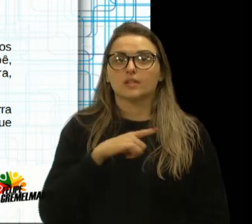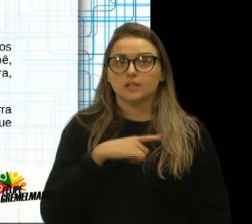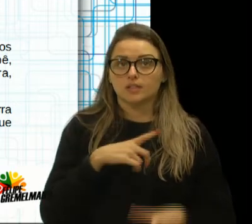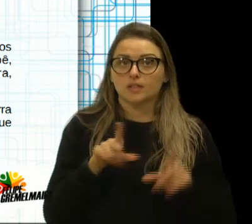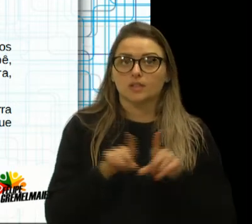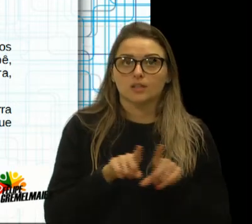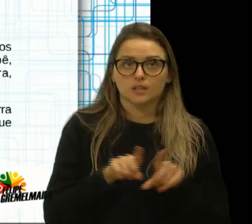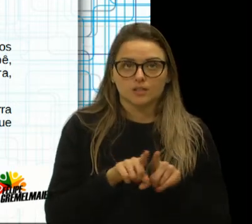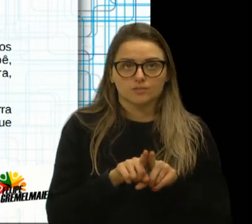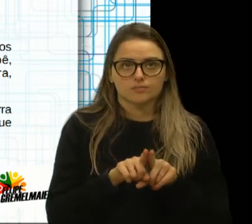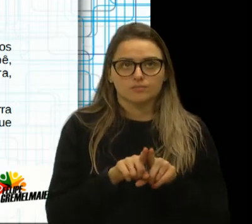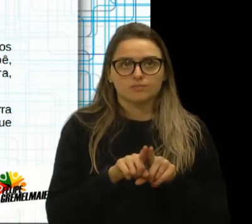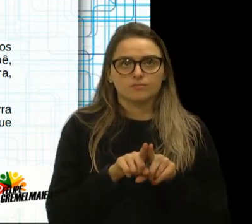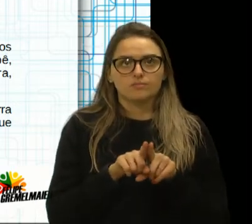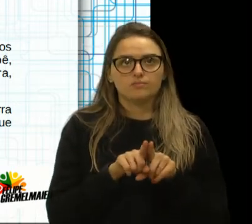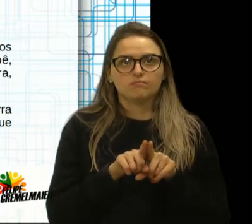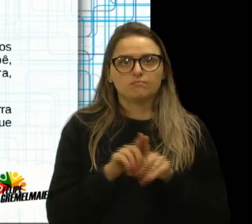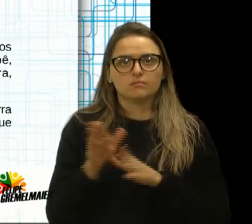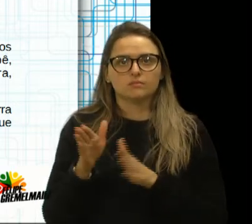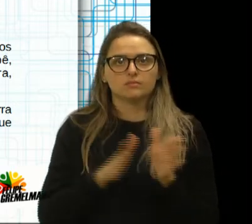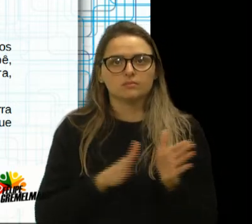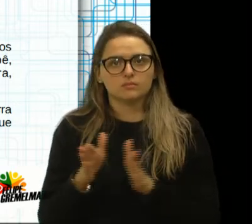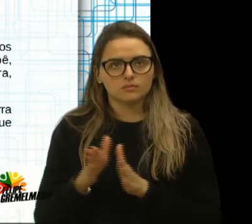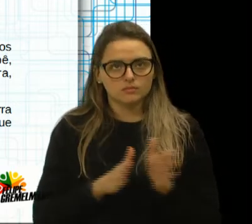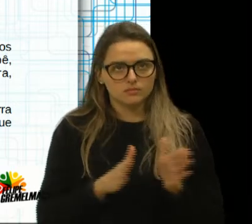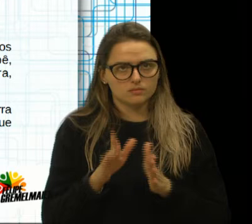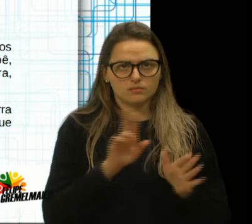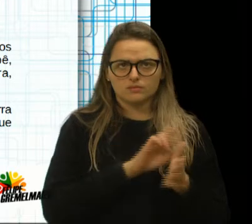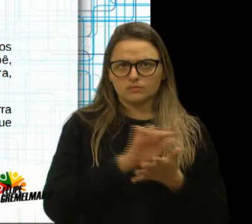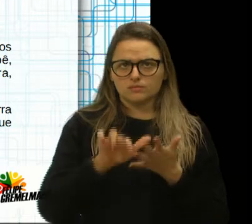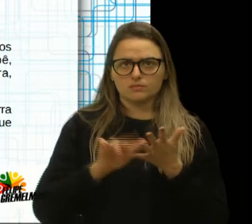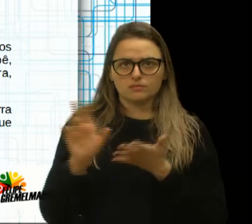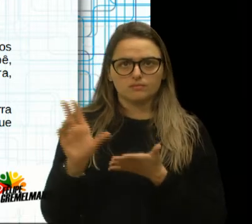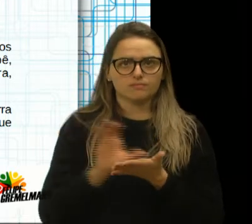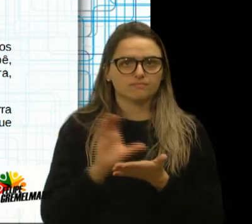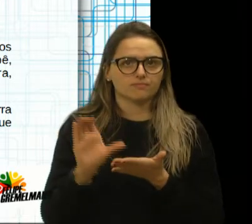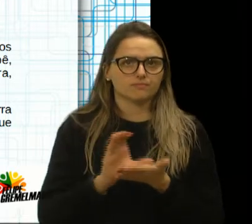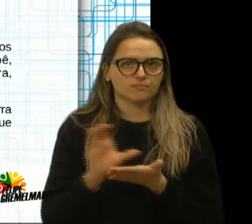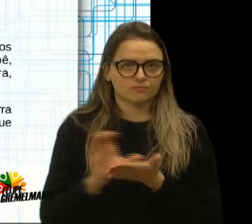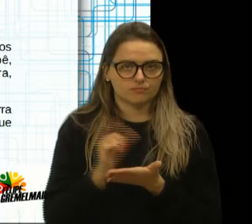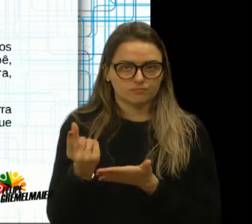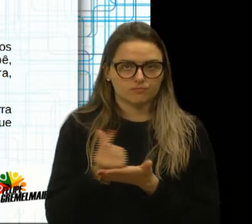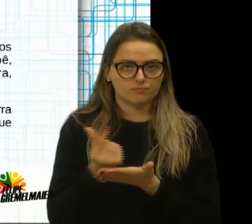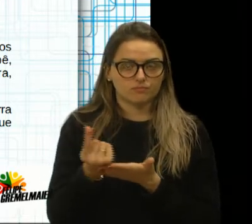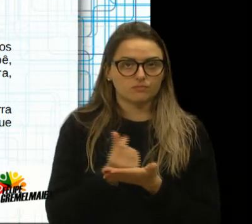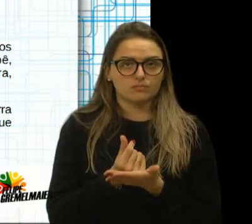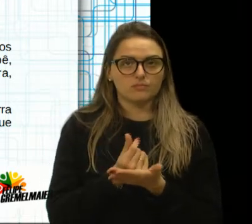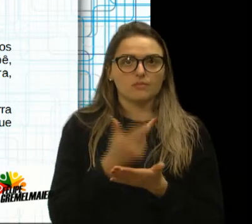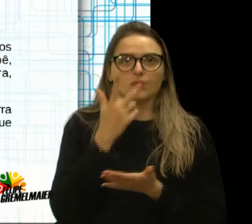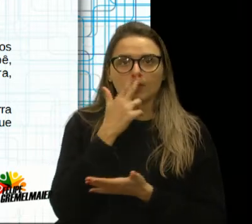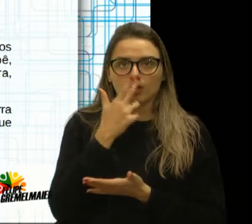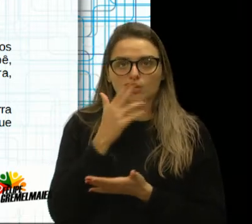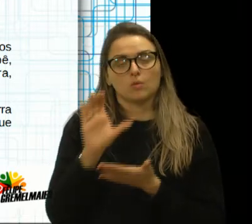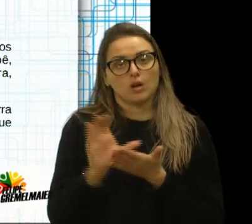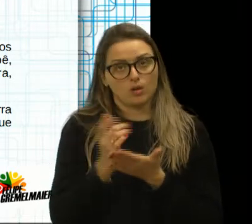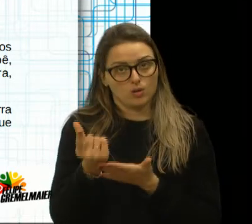inclusive, esse acesso aos mais variados financiamentos, inclusive financiamentos de extrema relevância, como são os